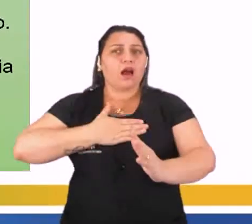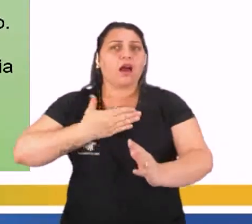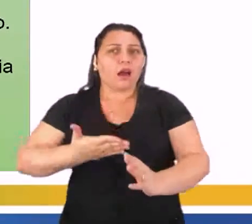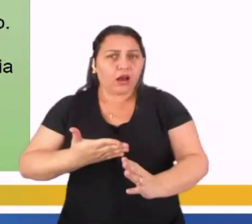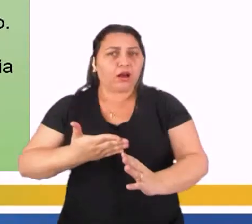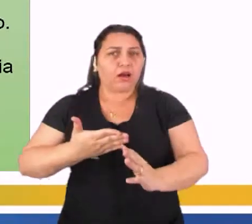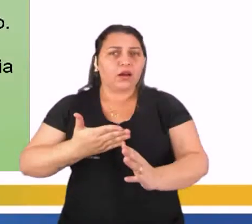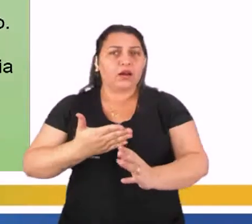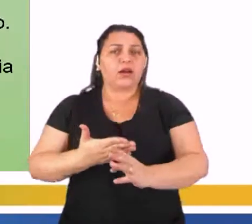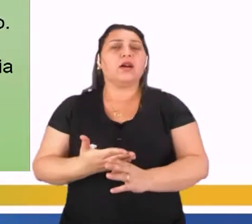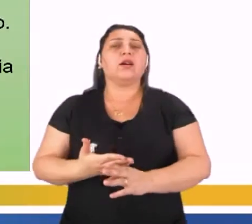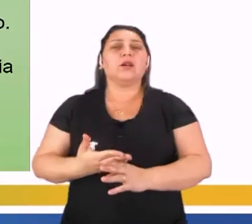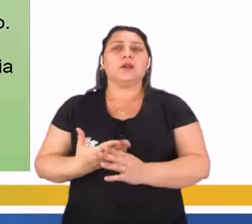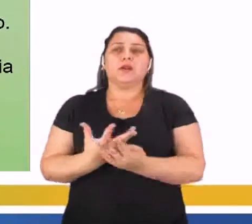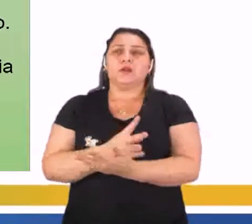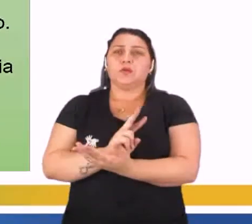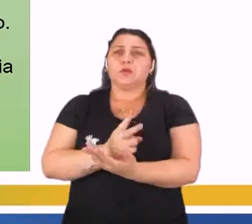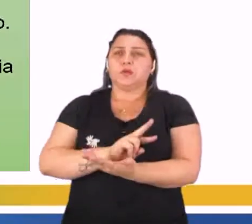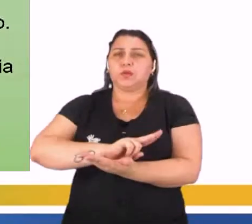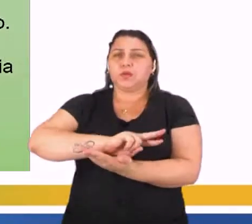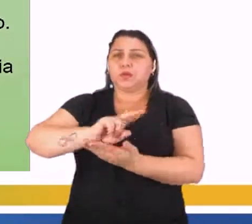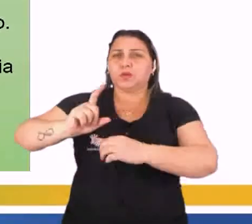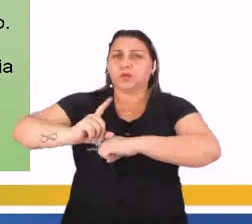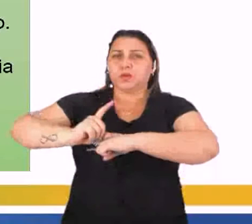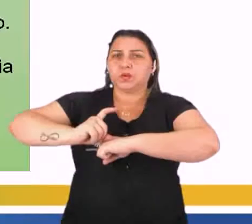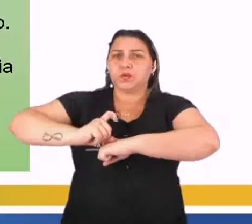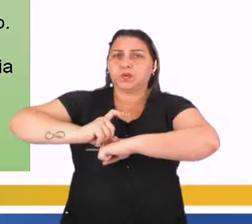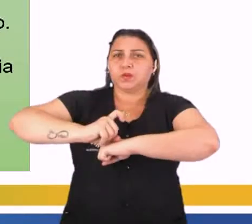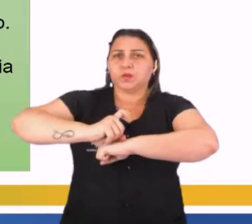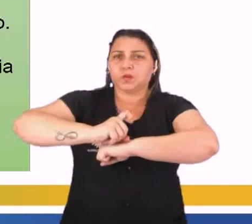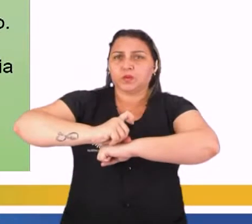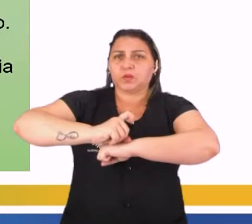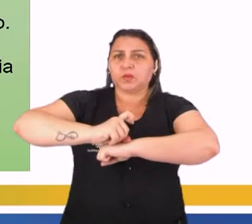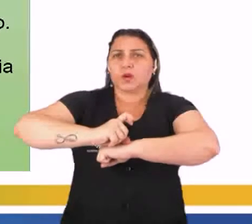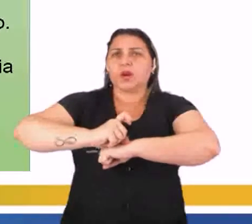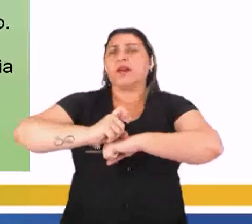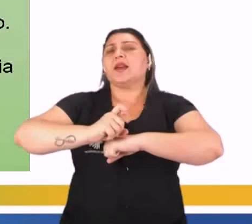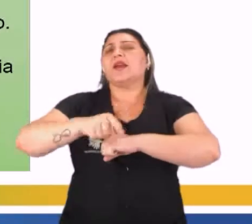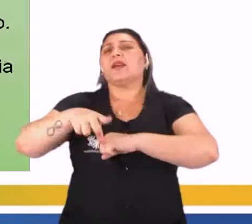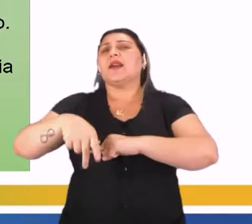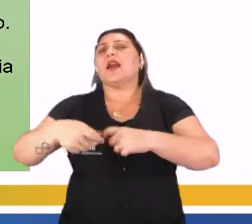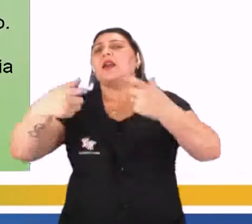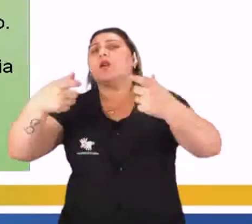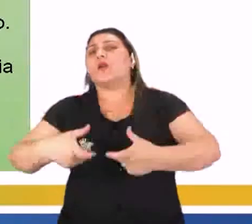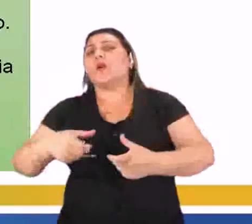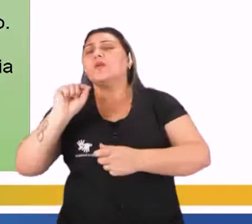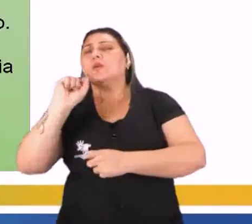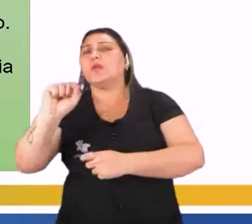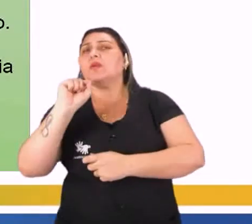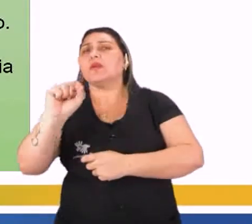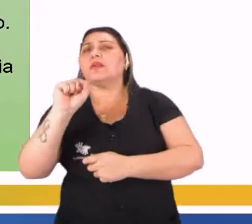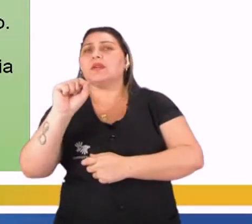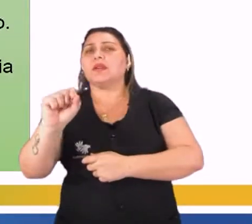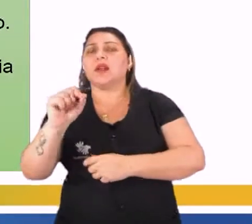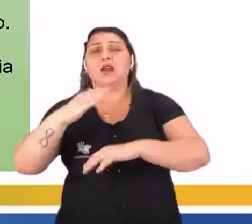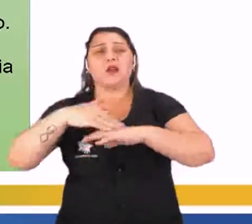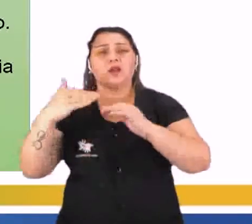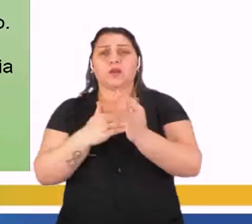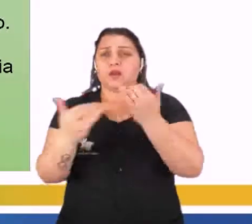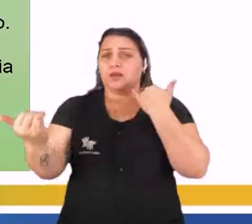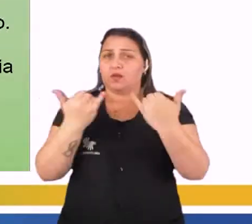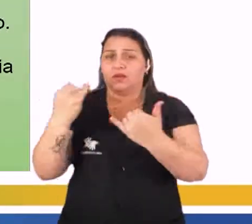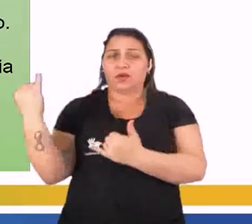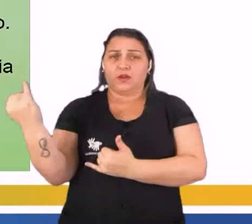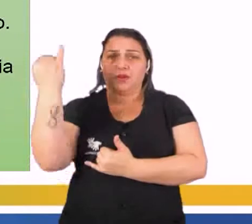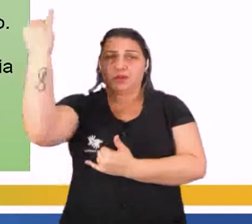assustados com a quantidade de escorpiões na região quem onde o que são todas as informações